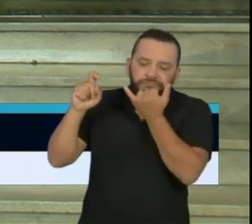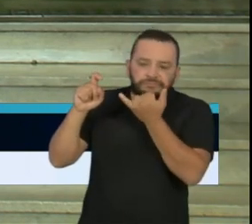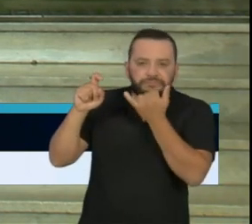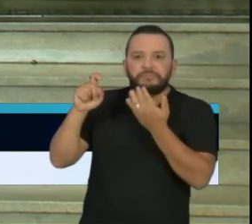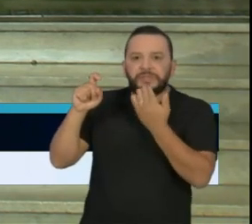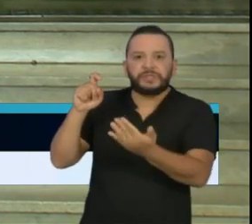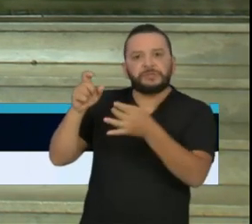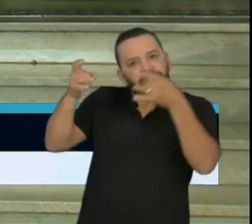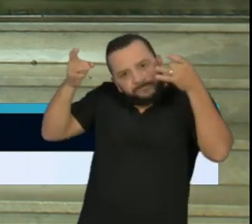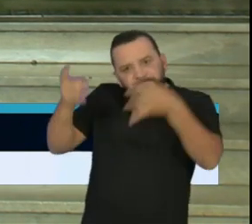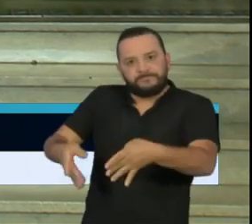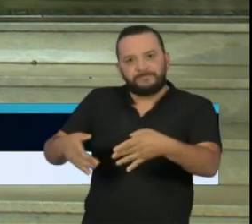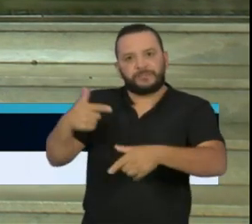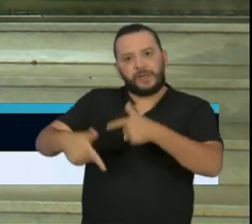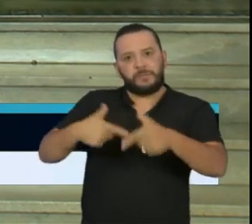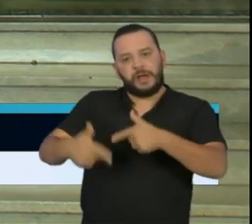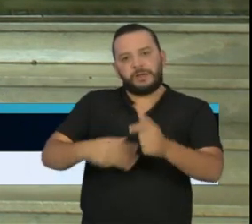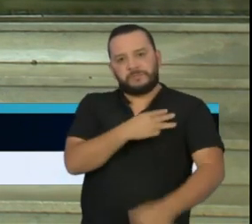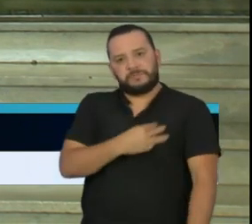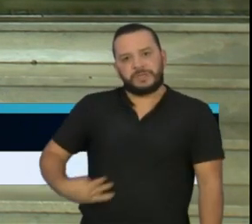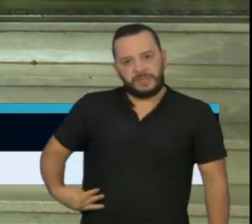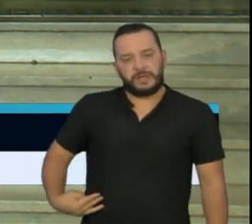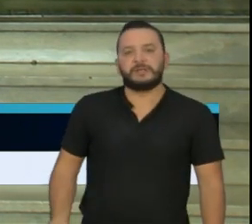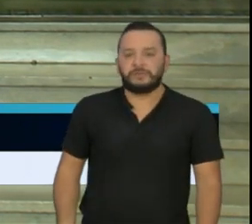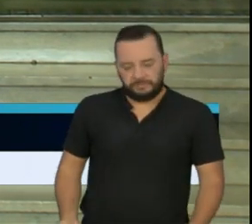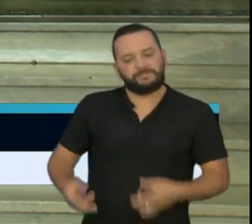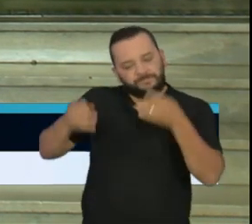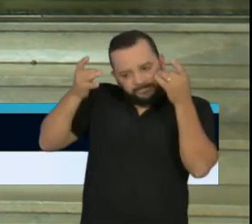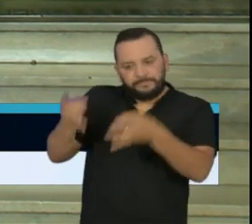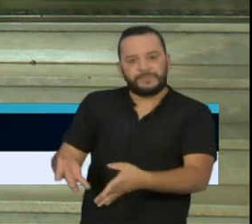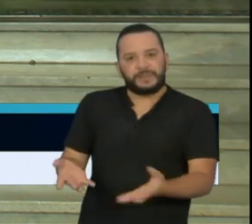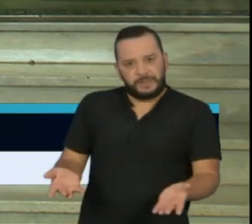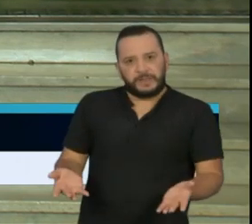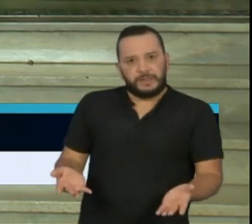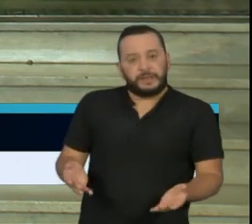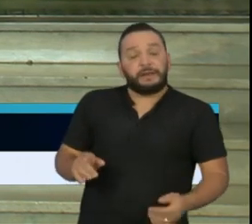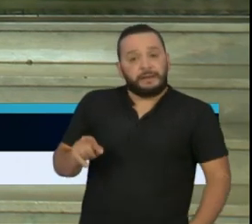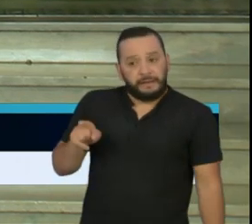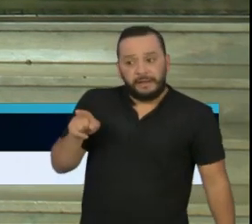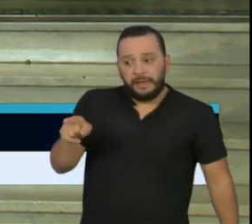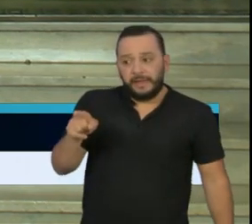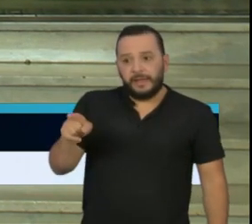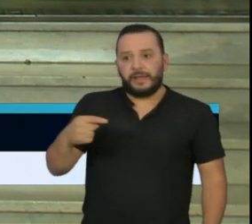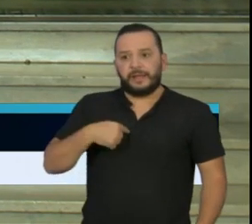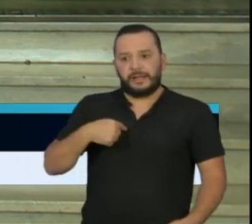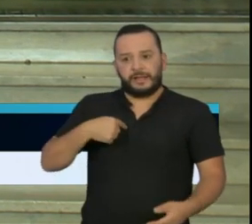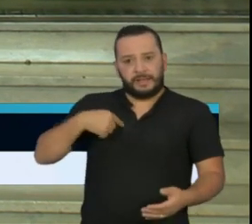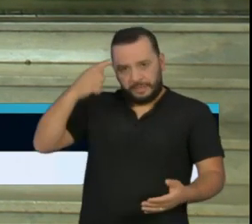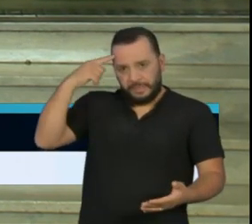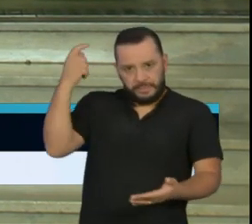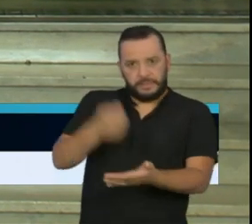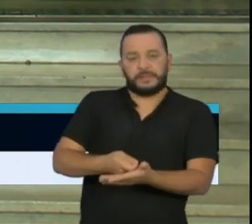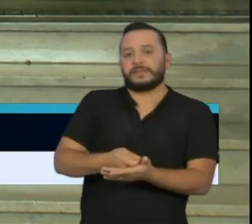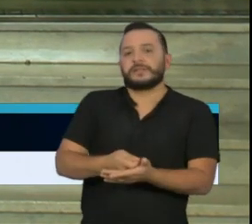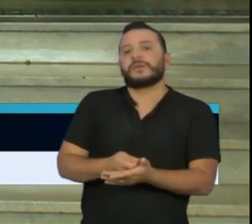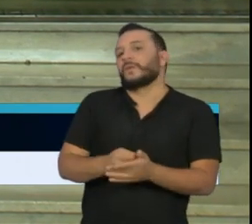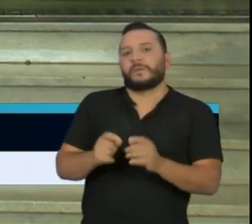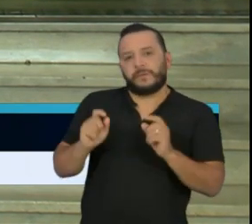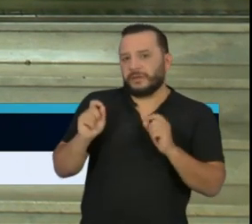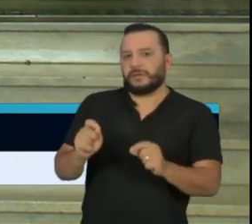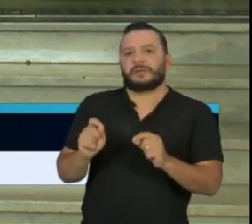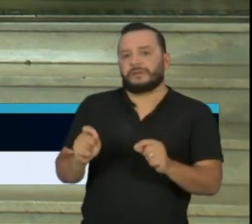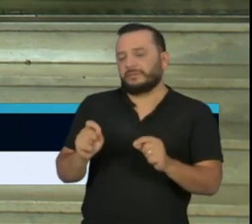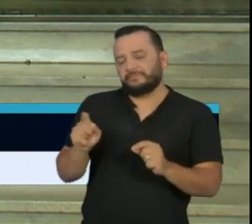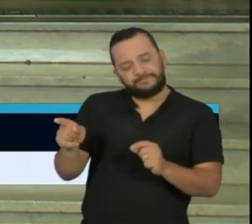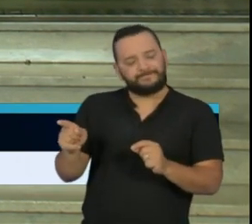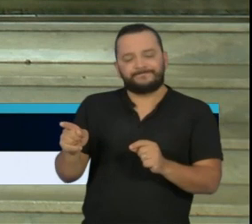tido a sua decisão amparada nas circunstâncias para deixar a